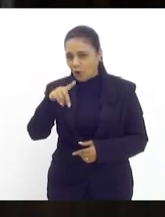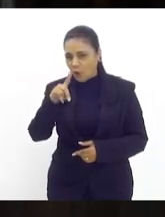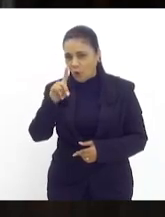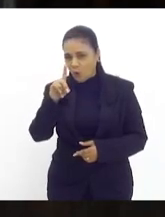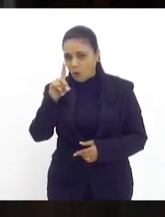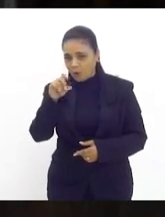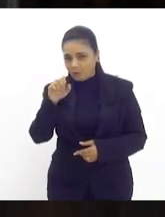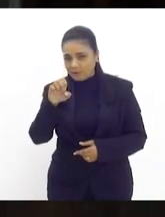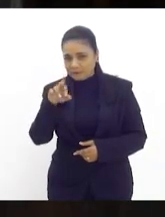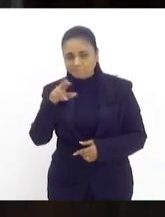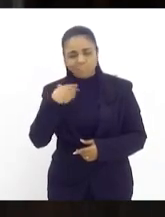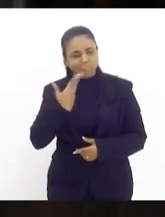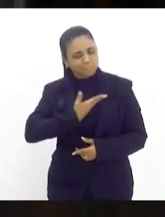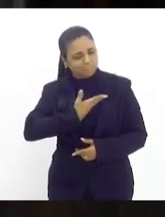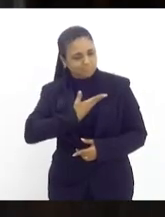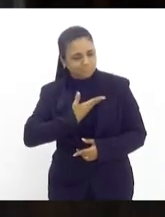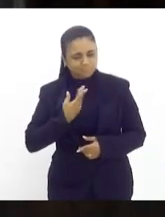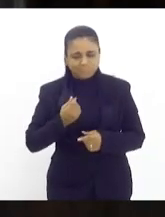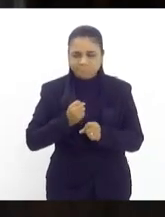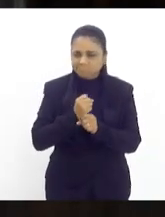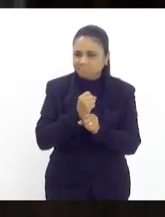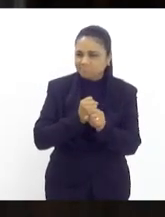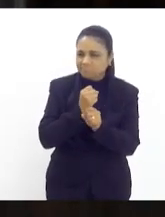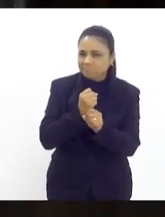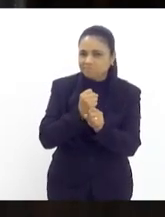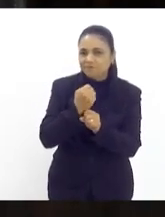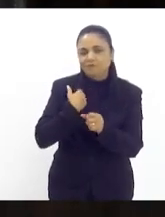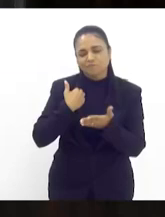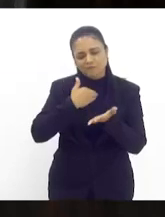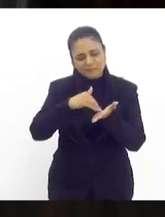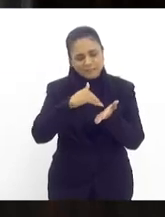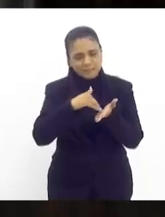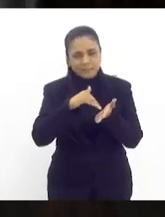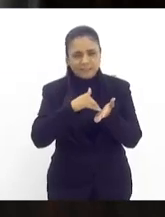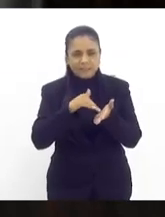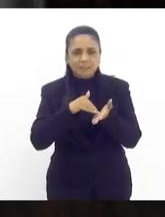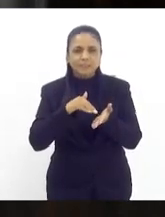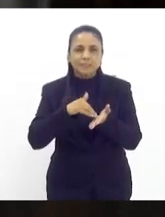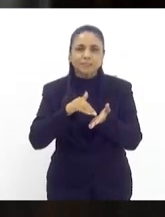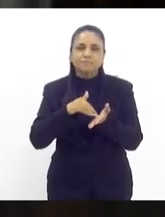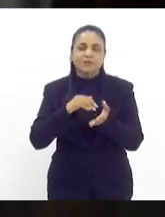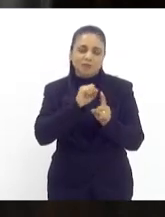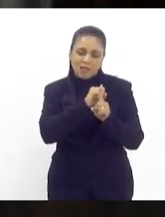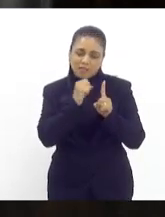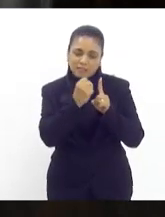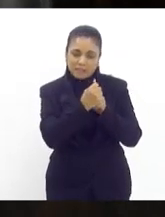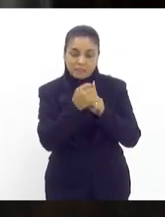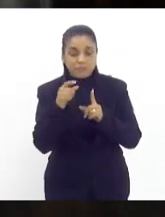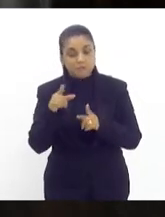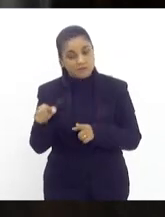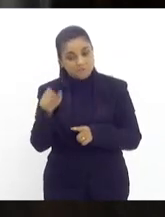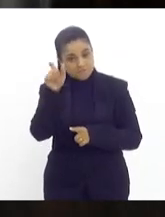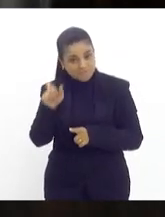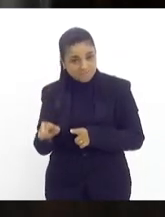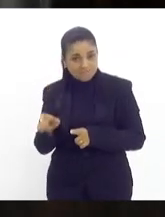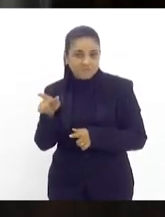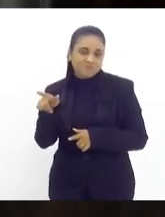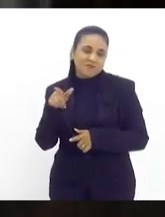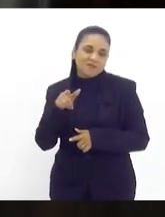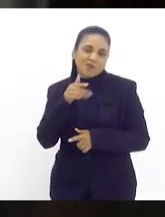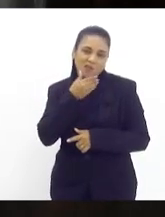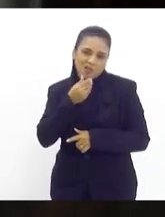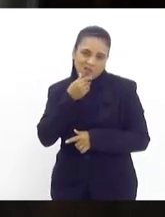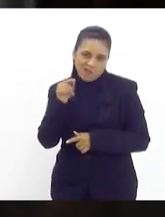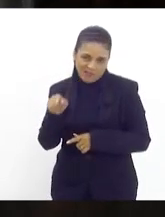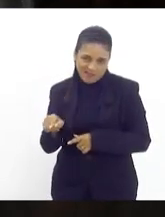Fomos secretário municipal junto, eu de assistência e ele de cultura, trabalhando lado a lado. Já provou o seu